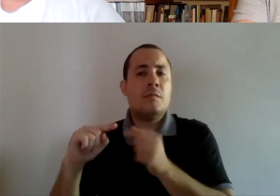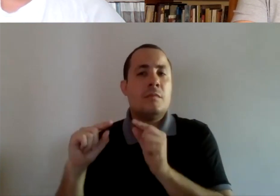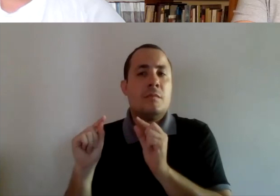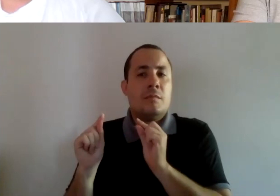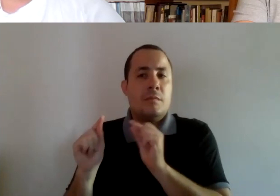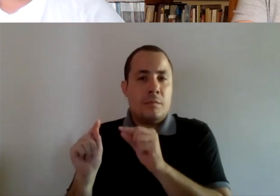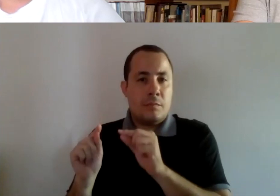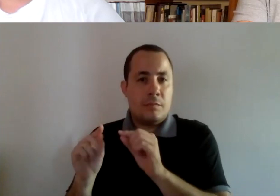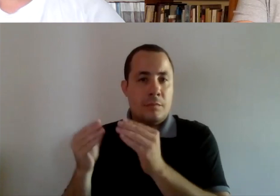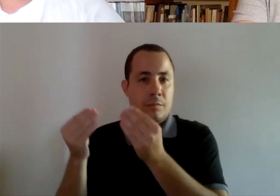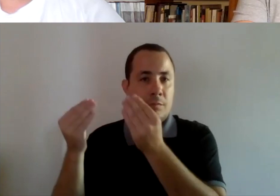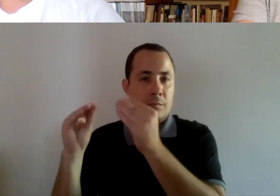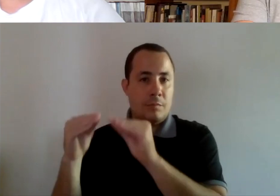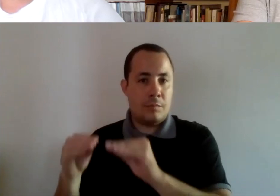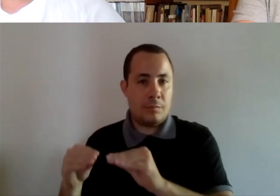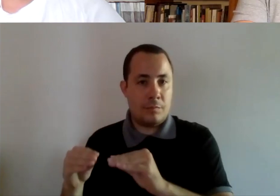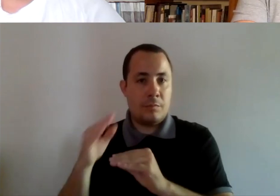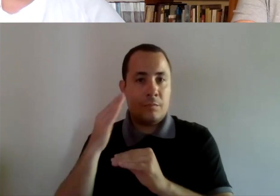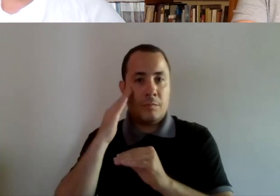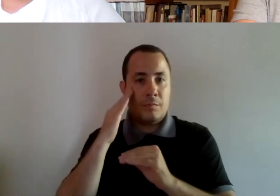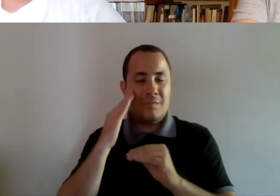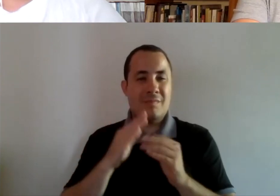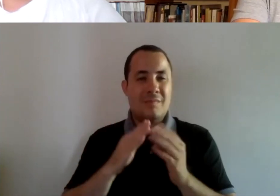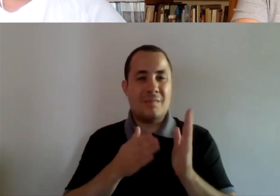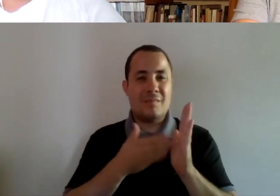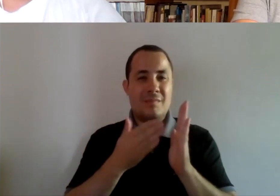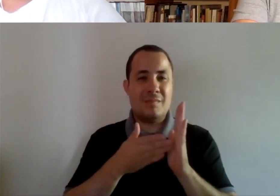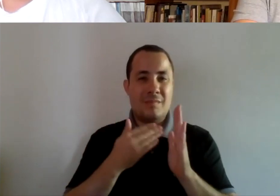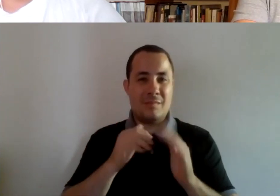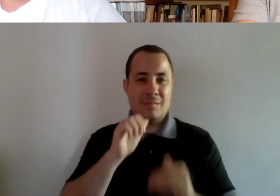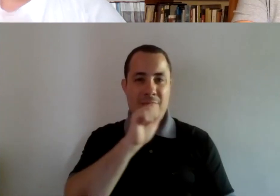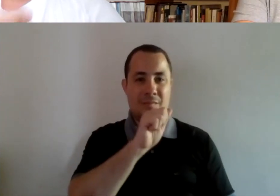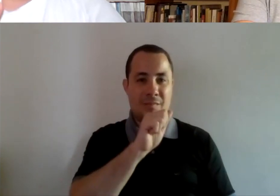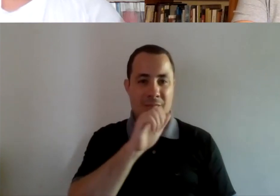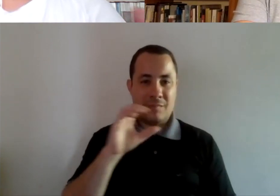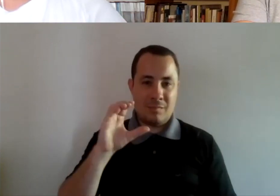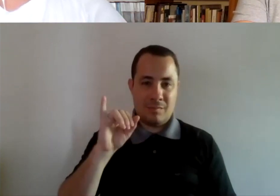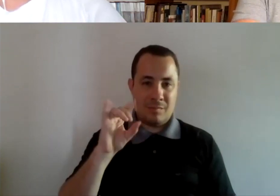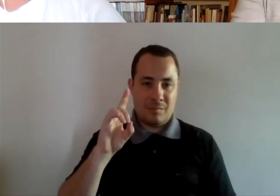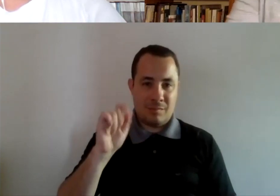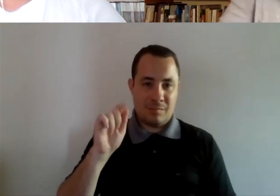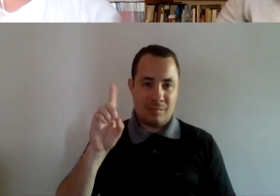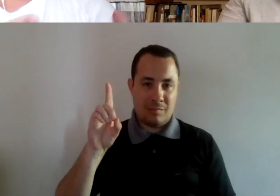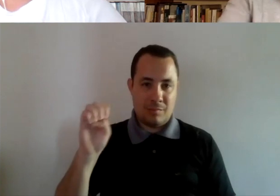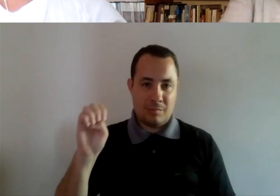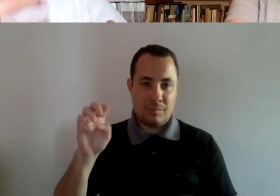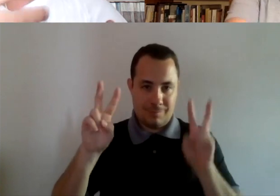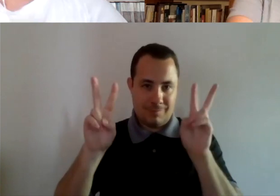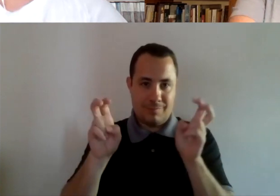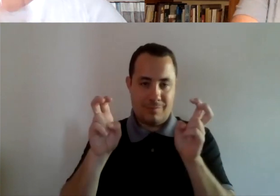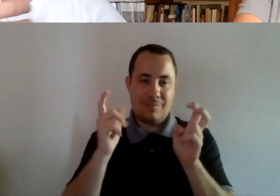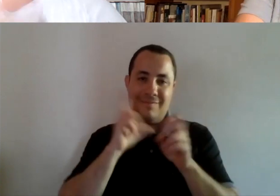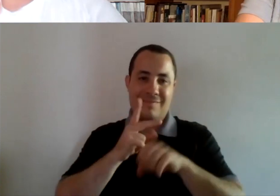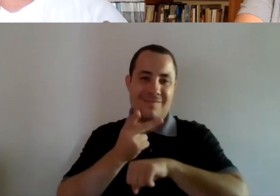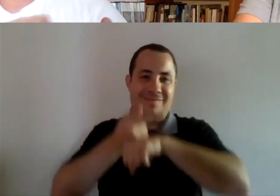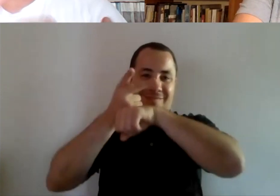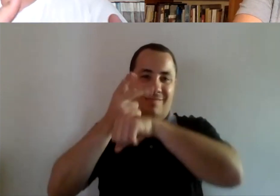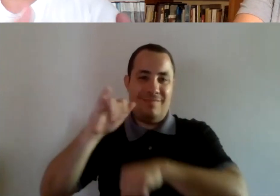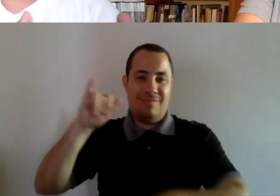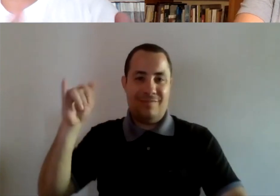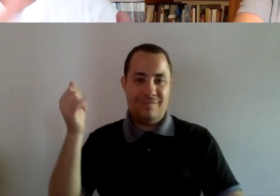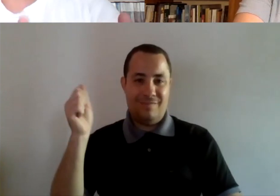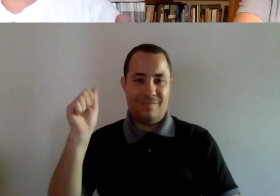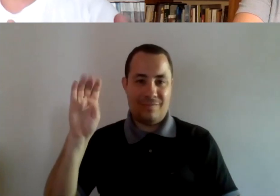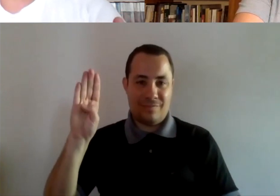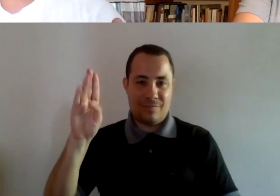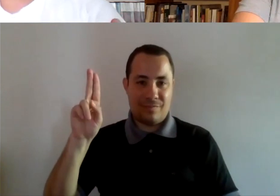desse livro lá A Cidade, né, que ganhou o Jabuti, ele é muito interessante, porque é um autor que fez, né, todo esse